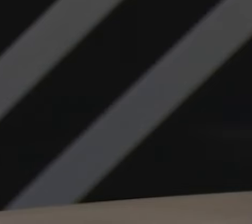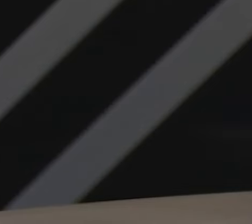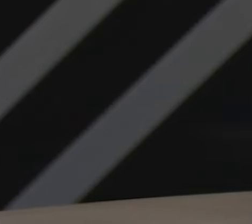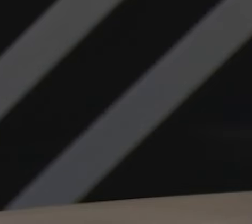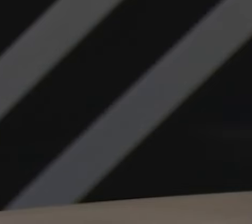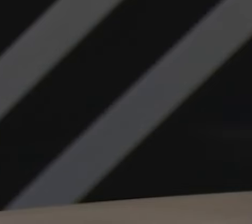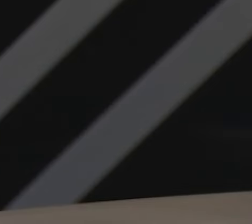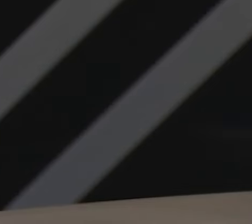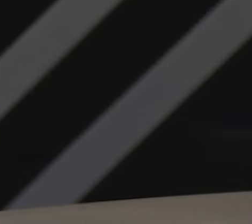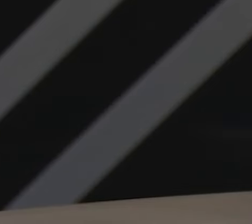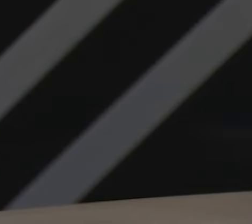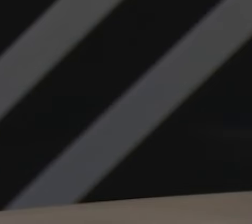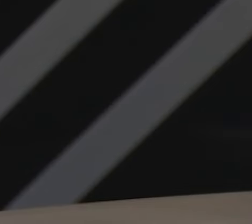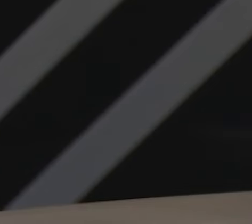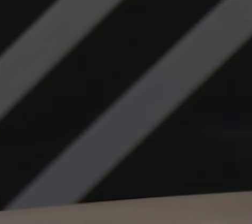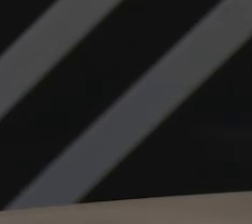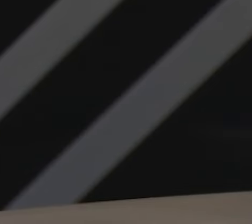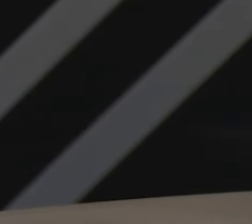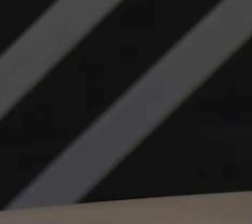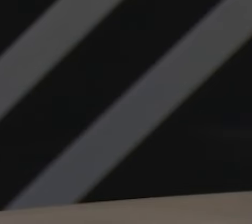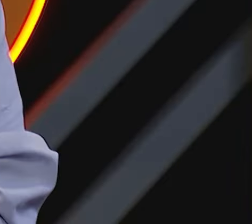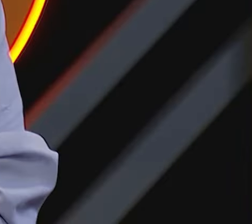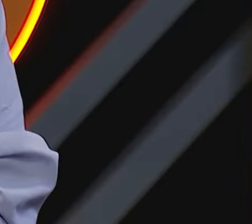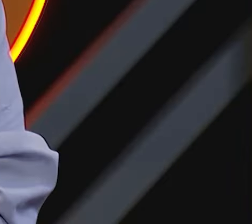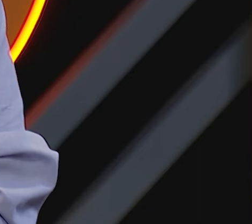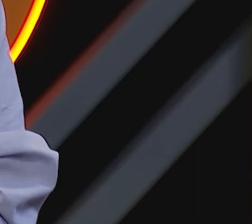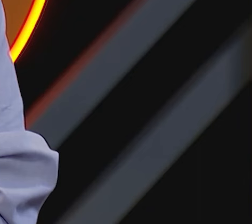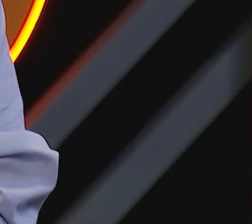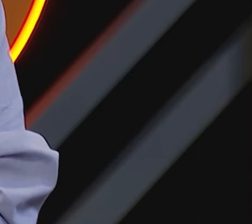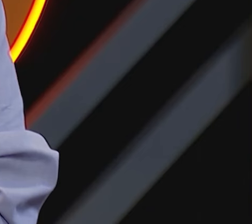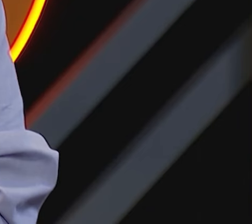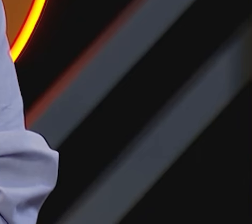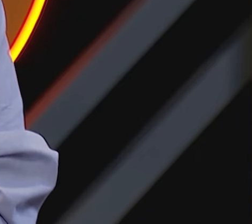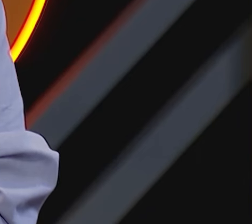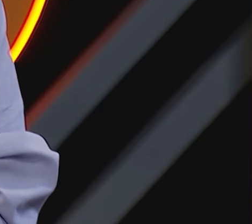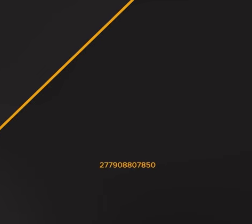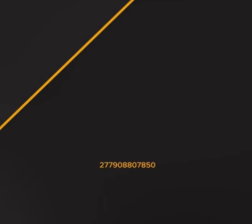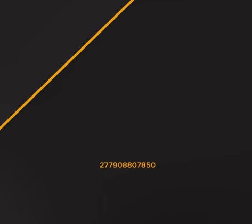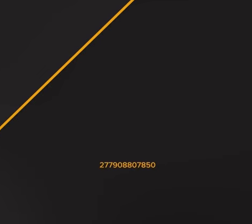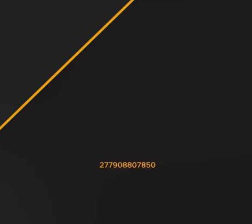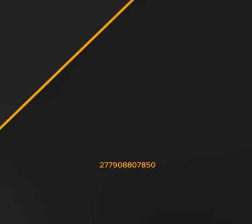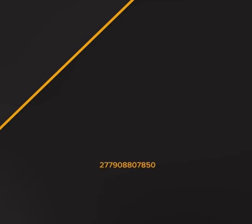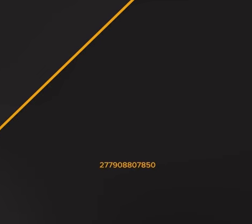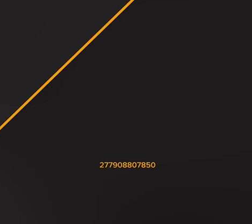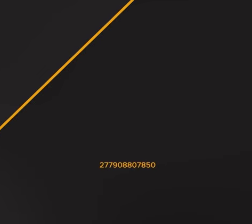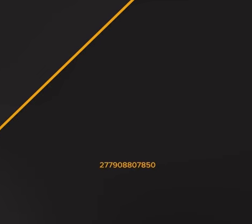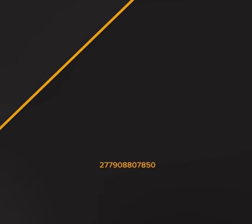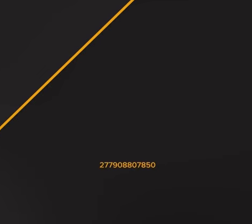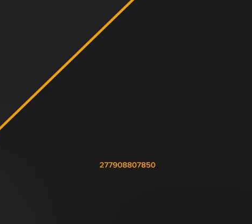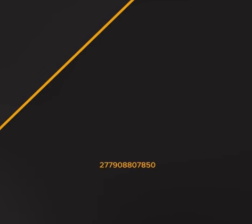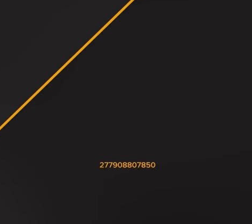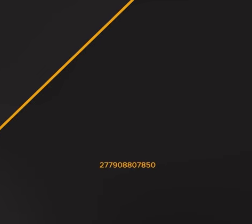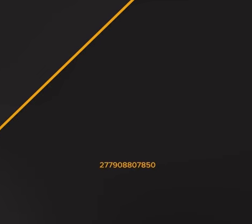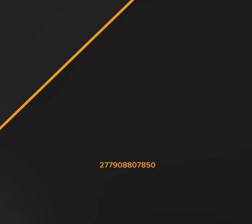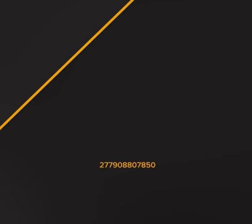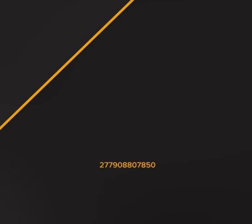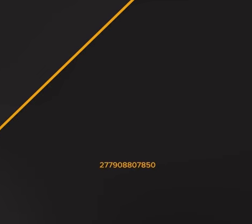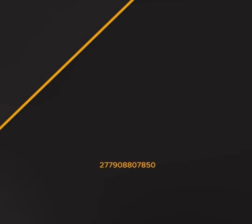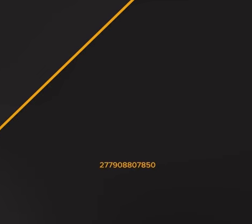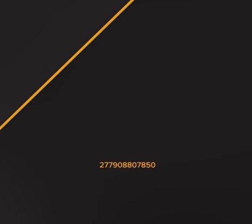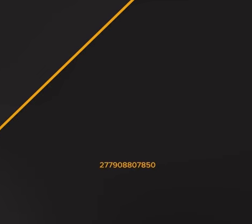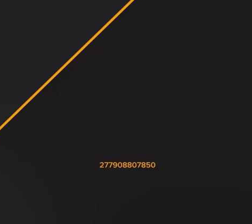e de um bacharel em direito, que sempre trabalhou como vendedor e atua assim até hoje. Meus pais se separaram, eu tinha 4 anos de idade. Sempre fui